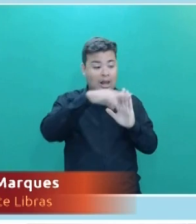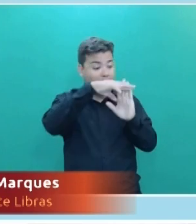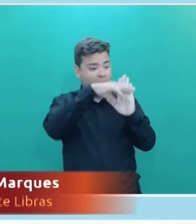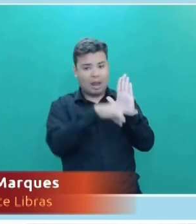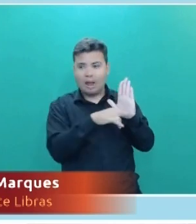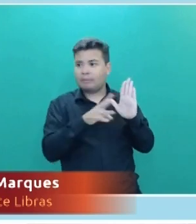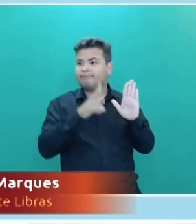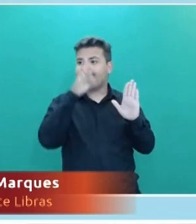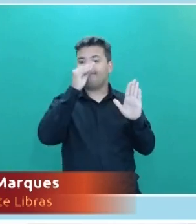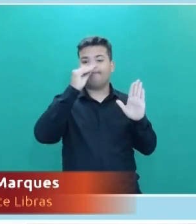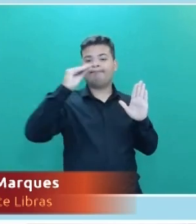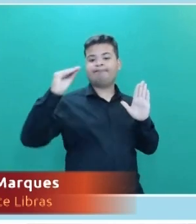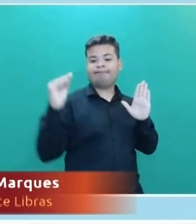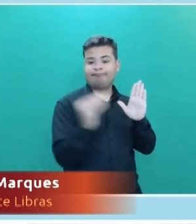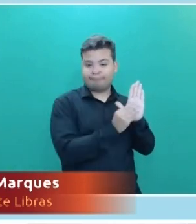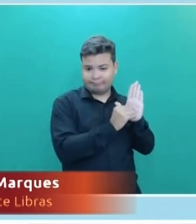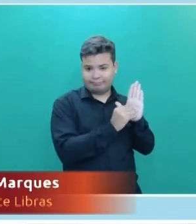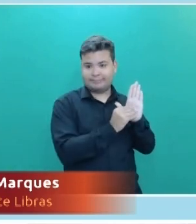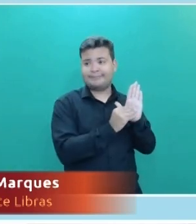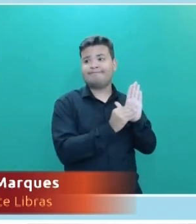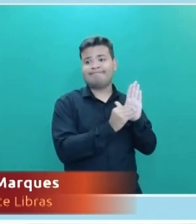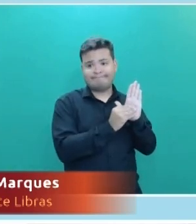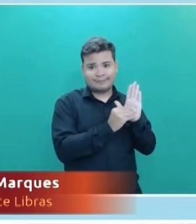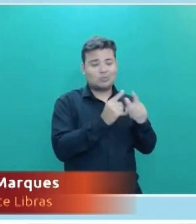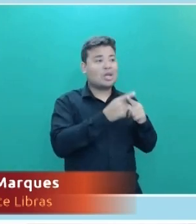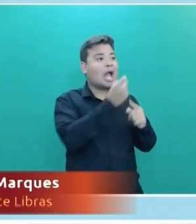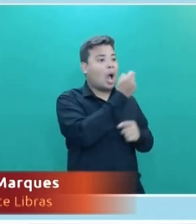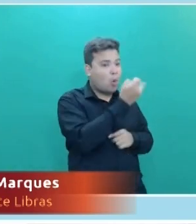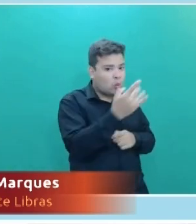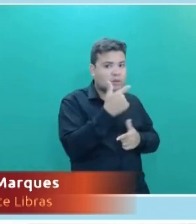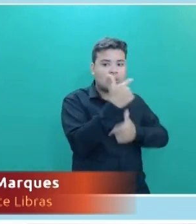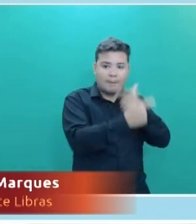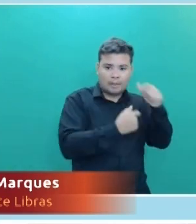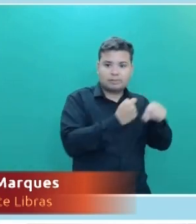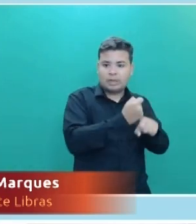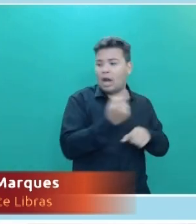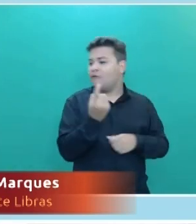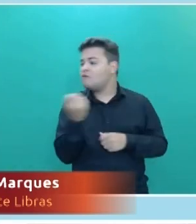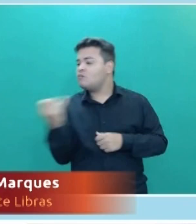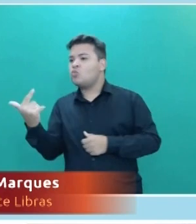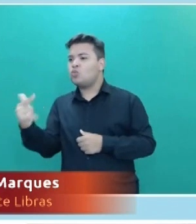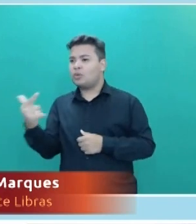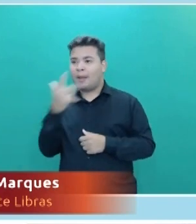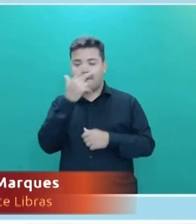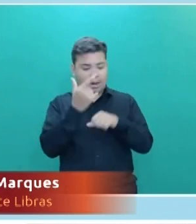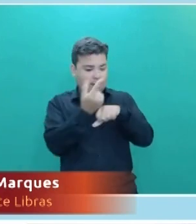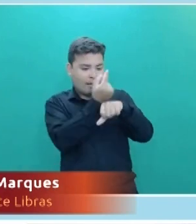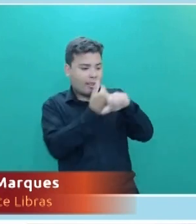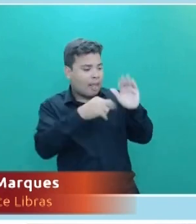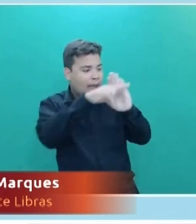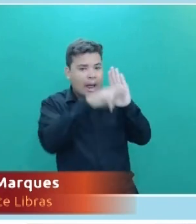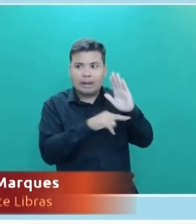entre aspas. Tem uns que praticam, outros não. E aí, como fica? Então, essa